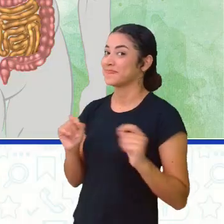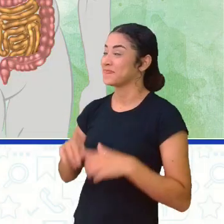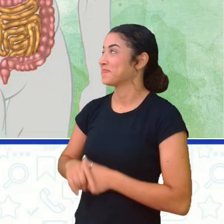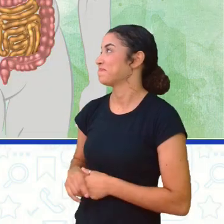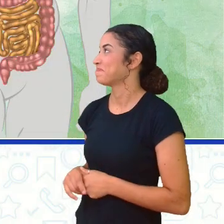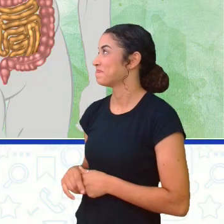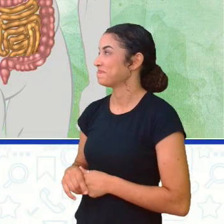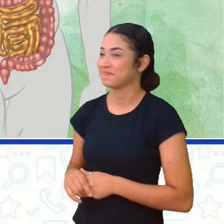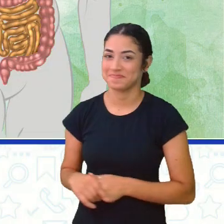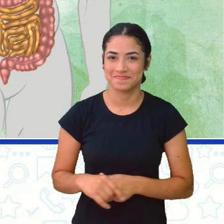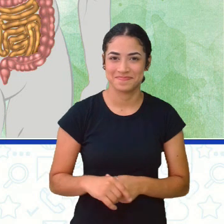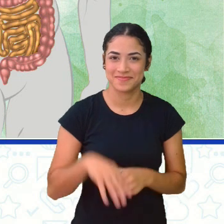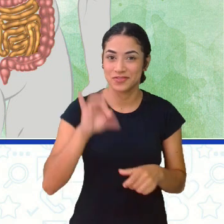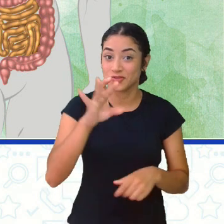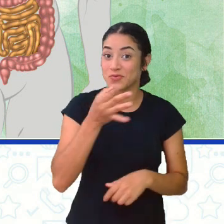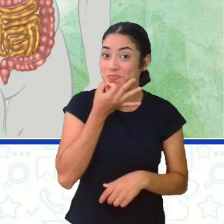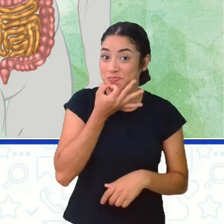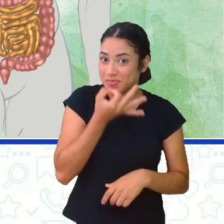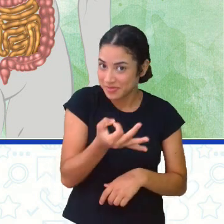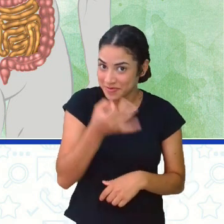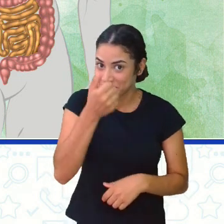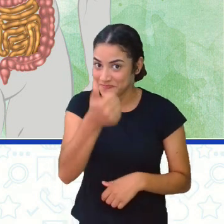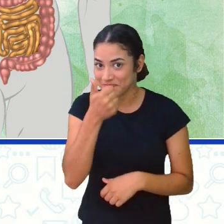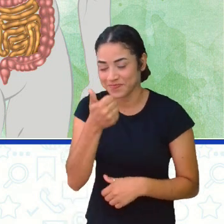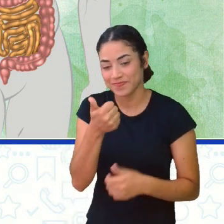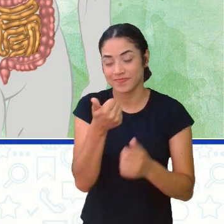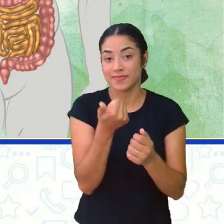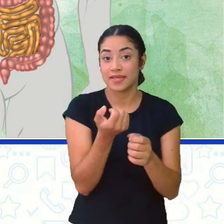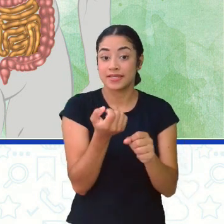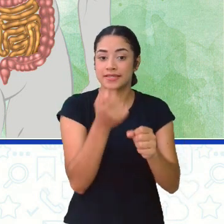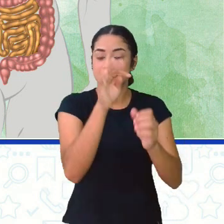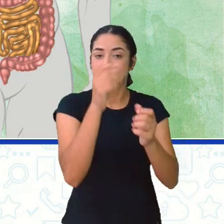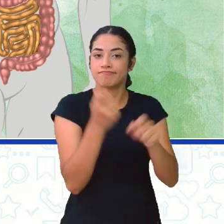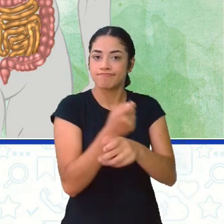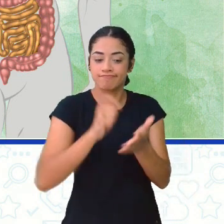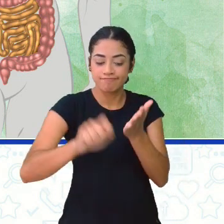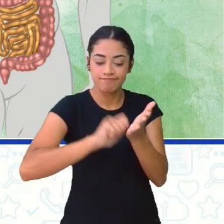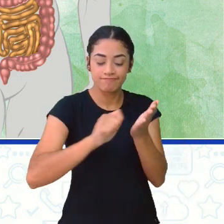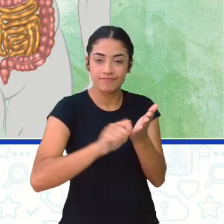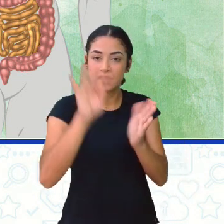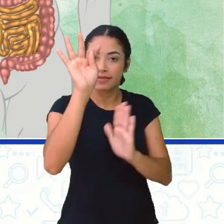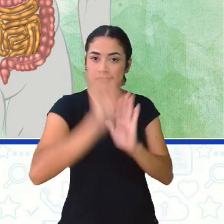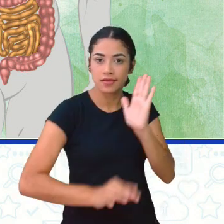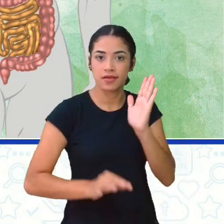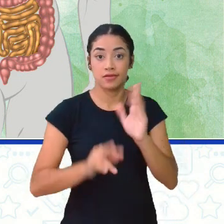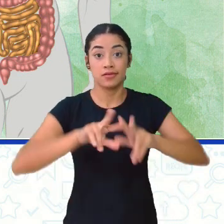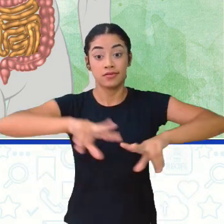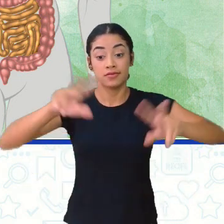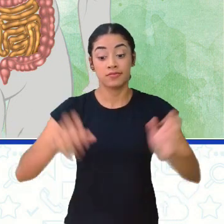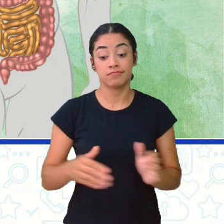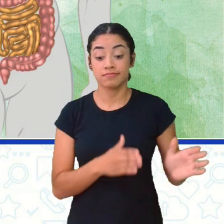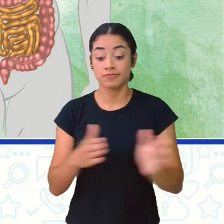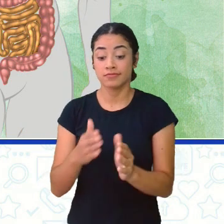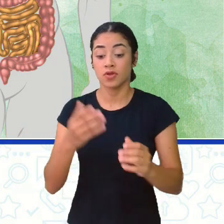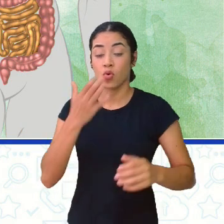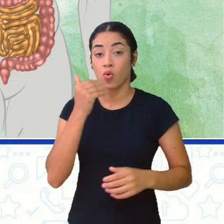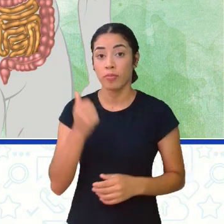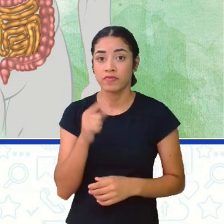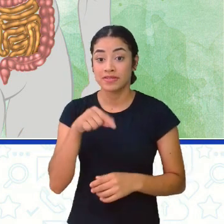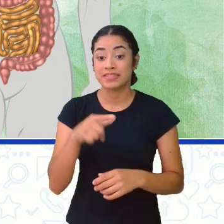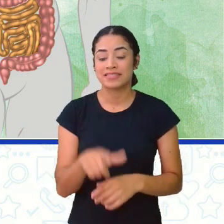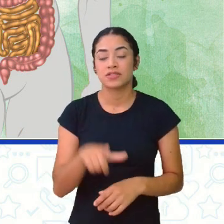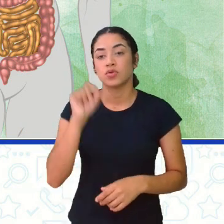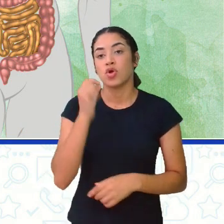para vocês como sugestão. Construir um texto apresentando o caminho do alimento. Só que vocês vão escolher um